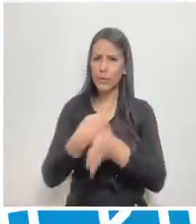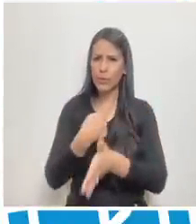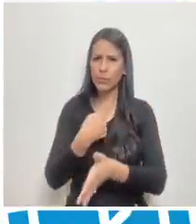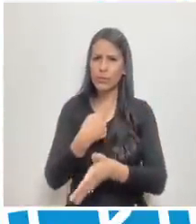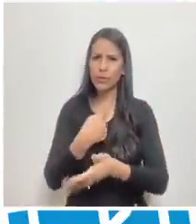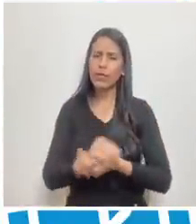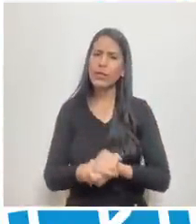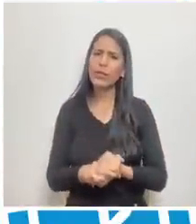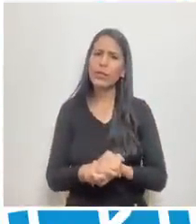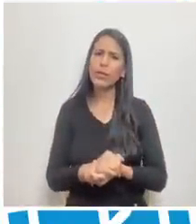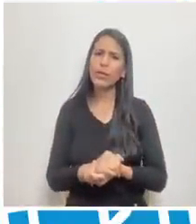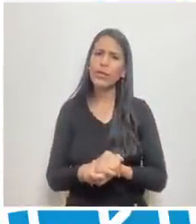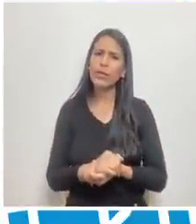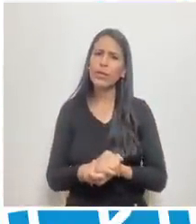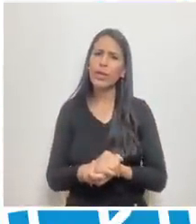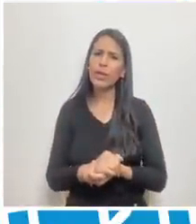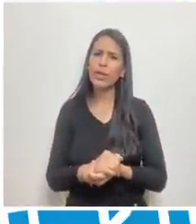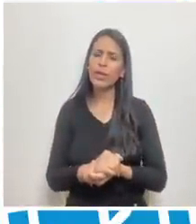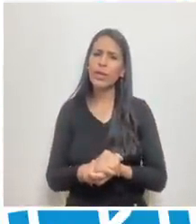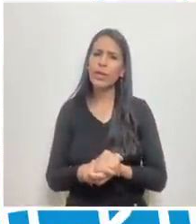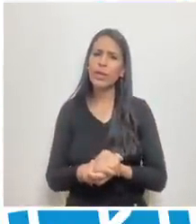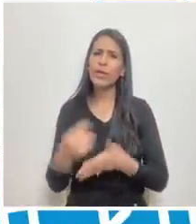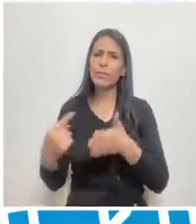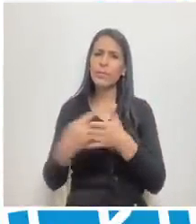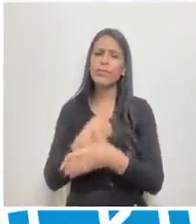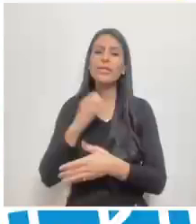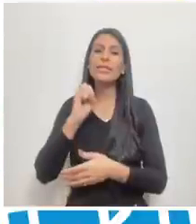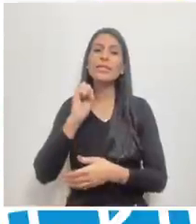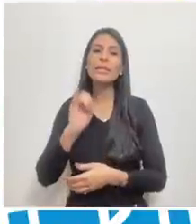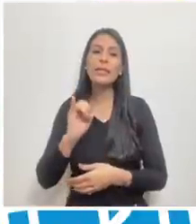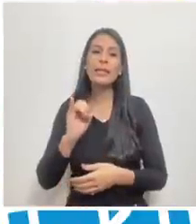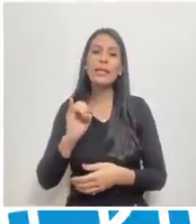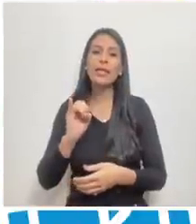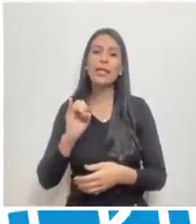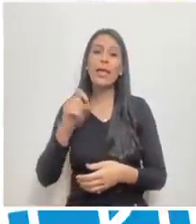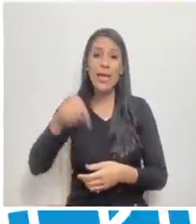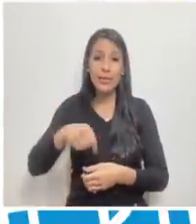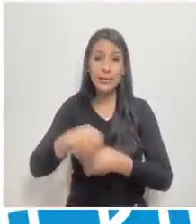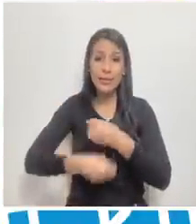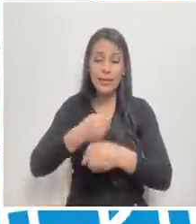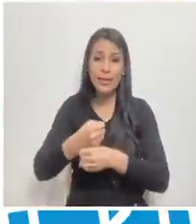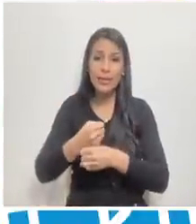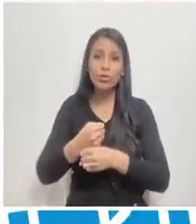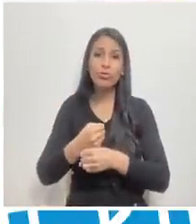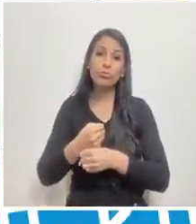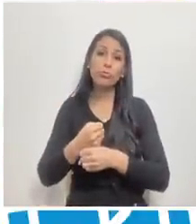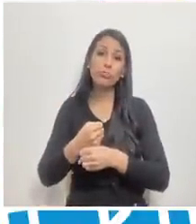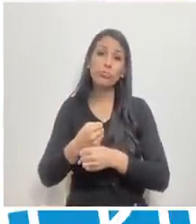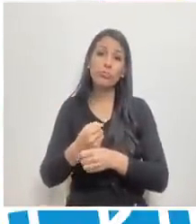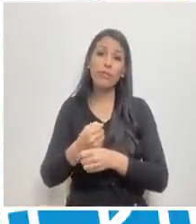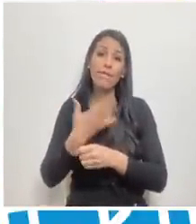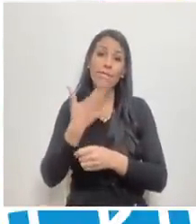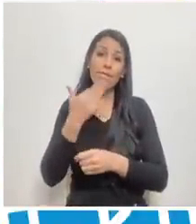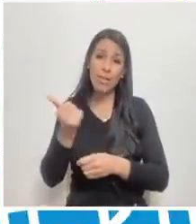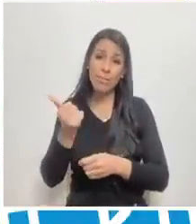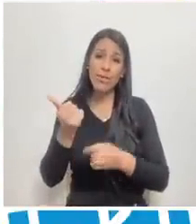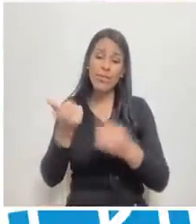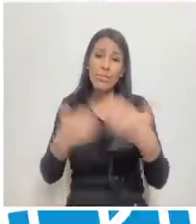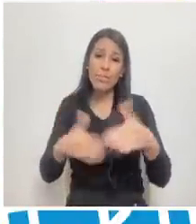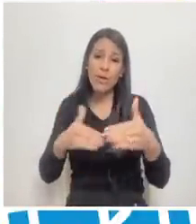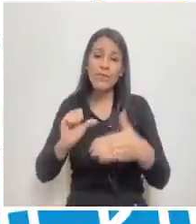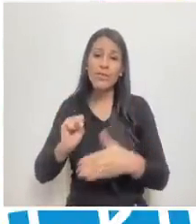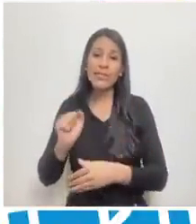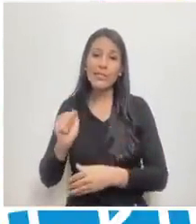se é recomendável a realização do SAEB este ano. Bom, o entender pelo SAEB, já que o SAEB hoje já é